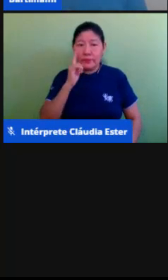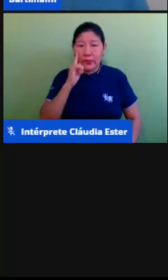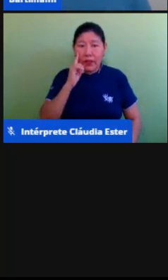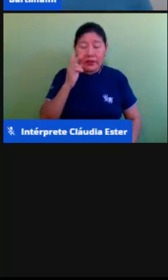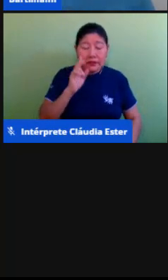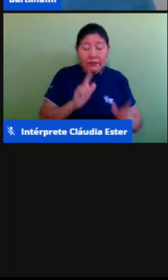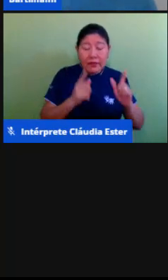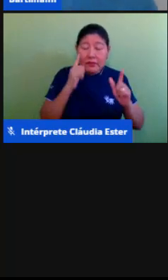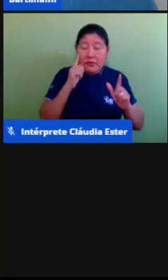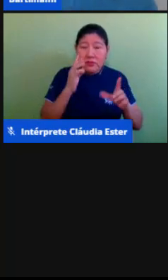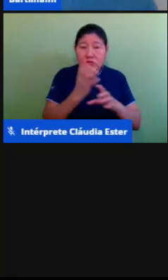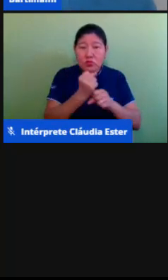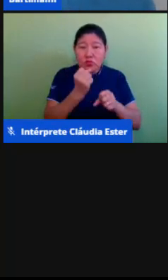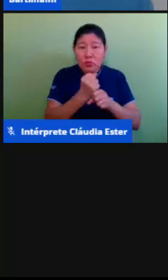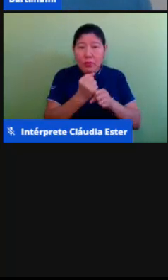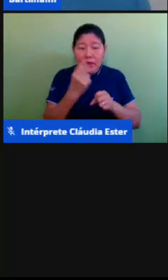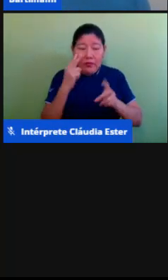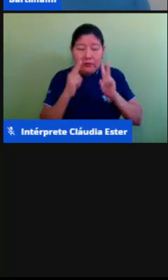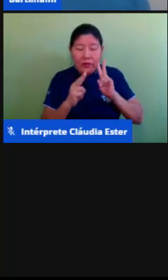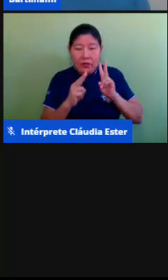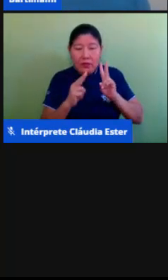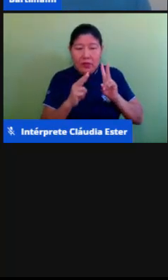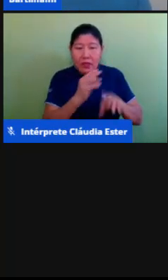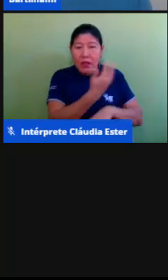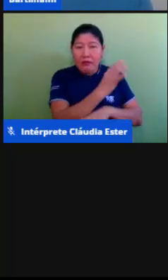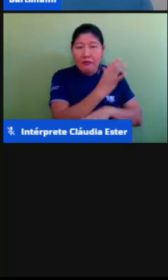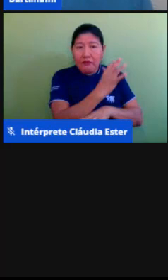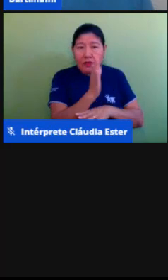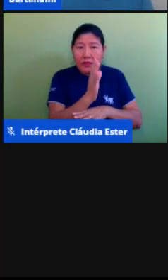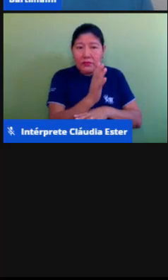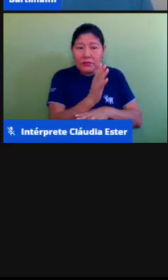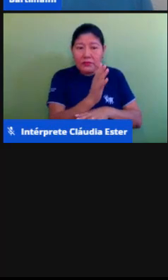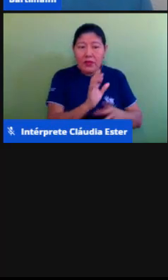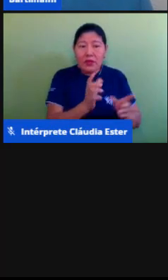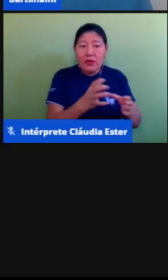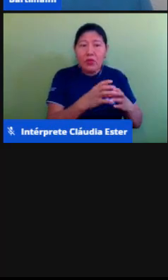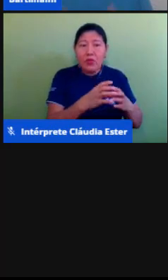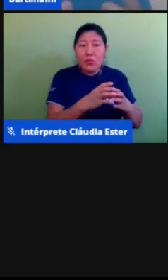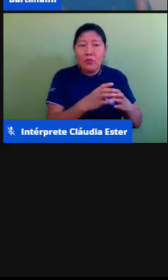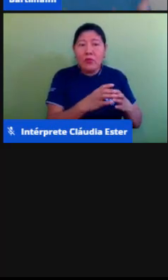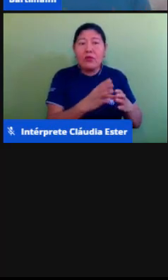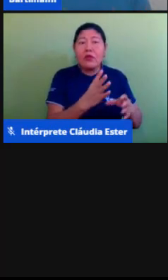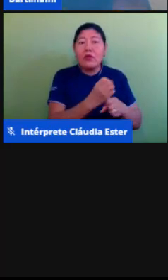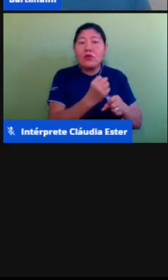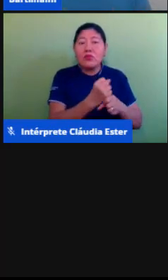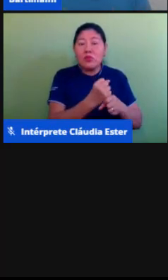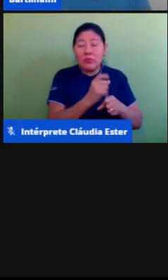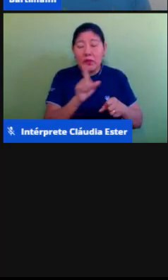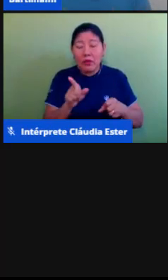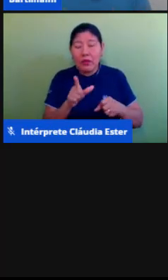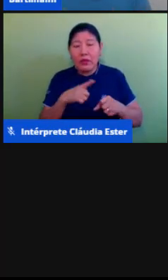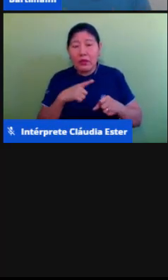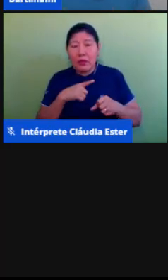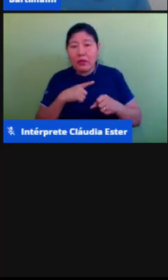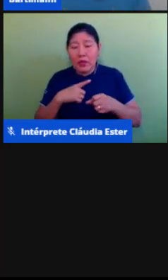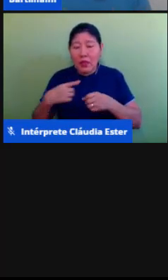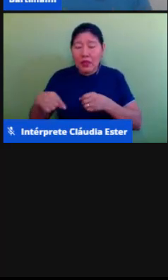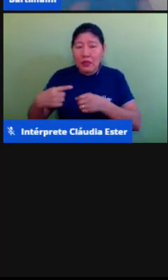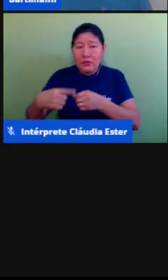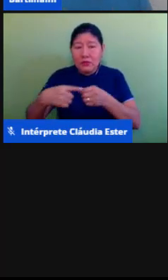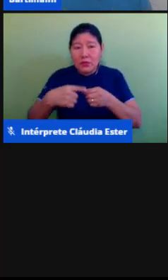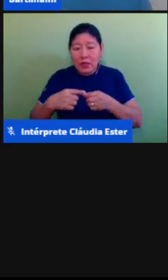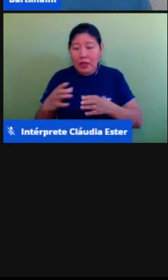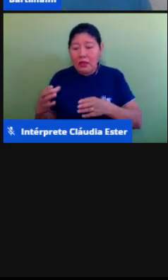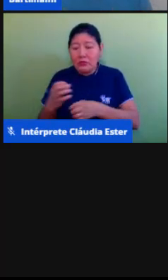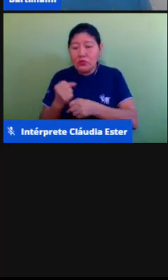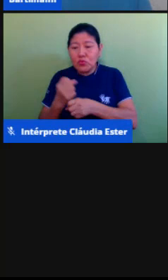de floresta, quanto que tem de solo urbano, etc., e faz a análise da acurácia visual para que seja publicado o documento e que a gente tenha